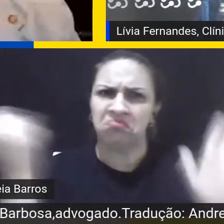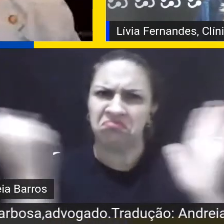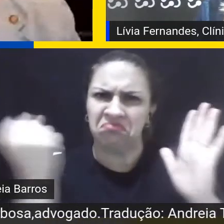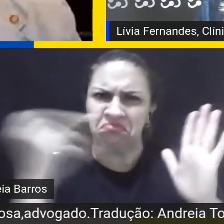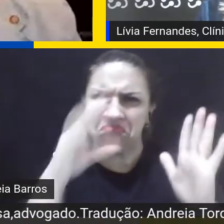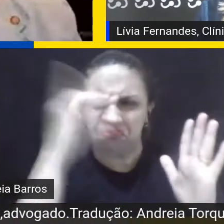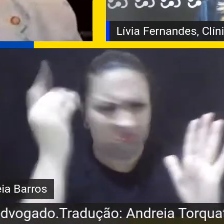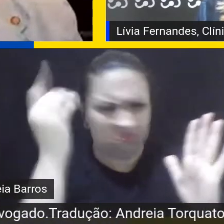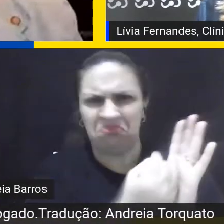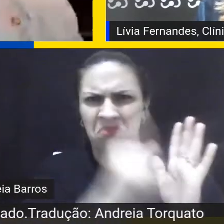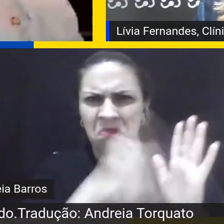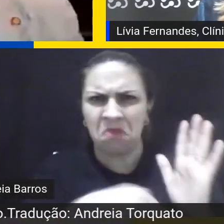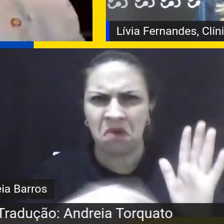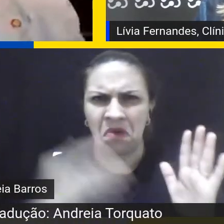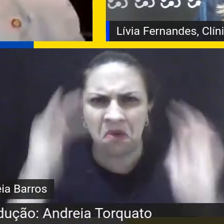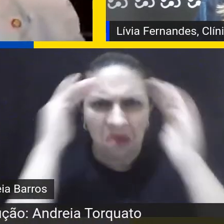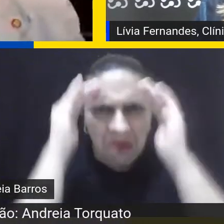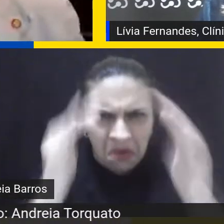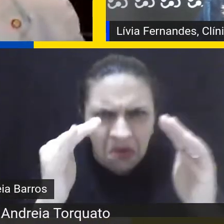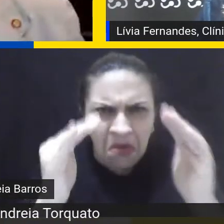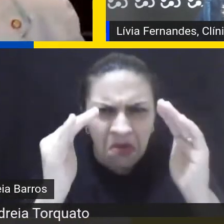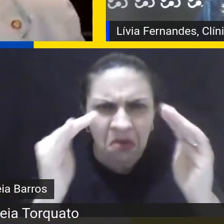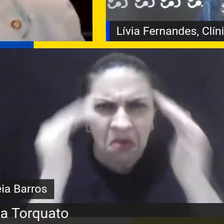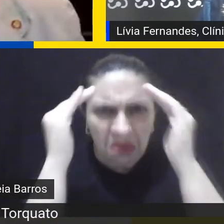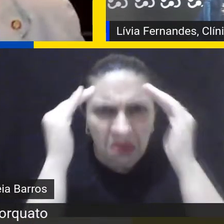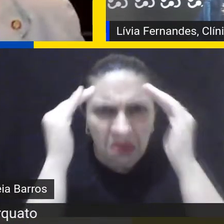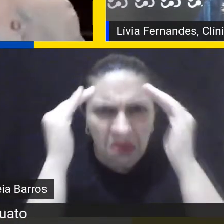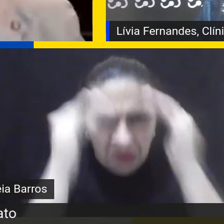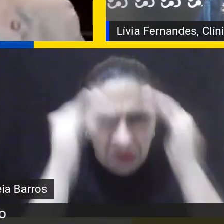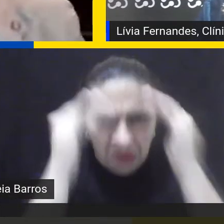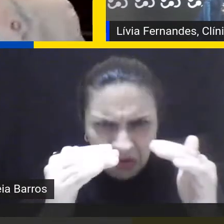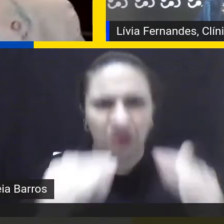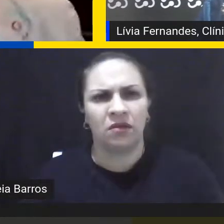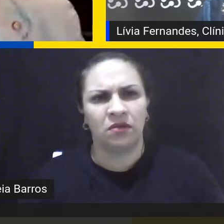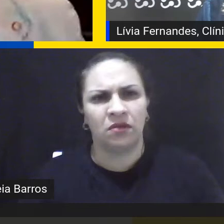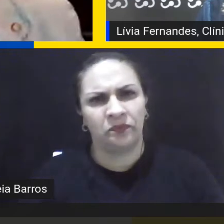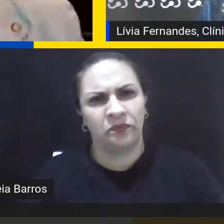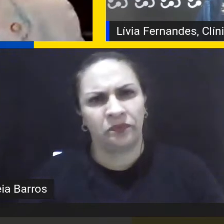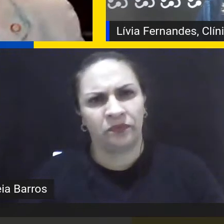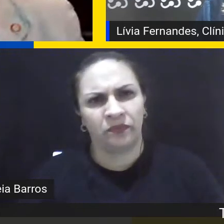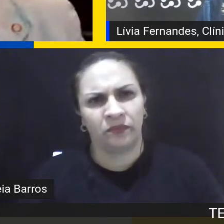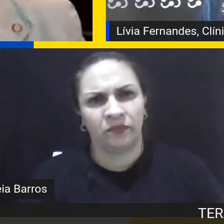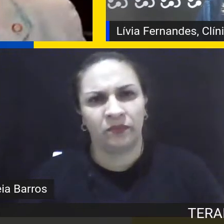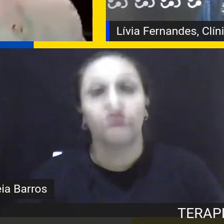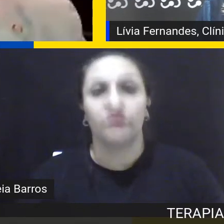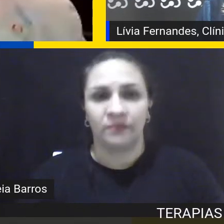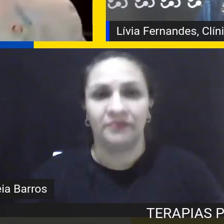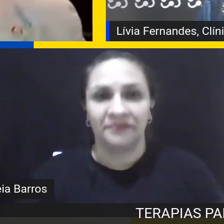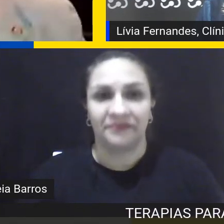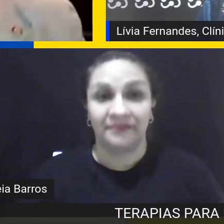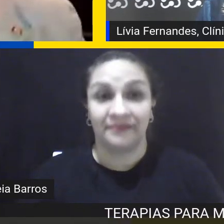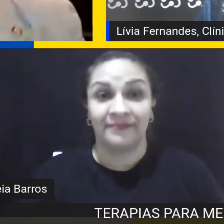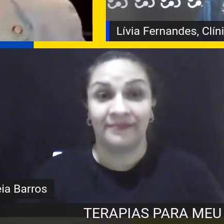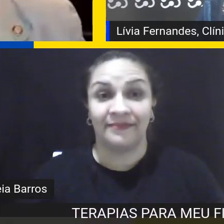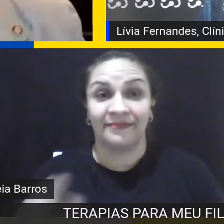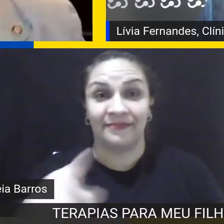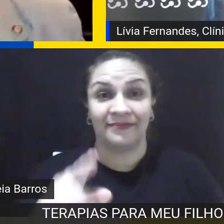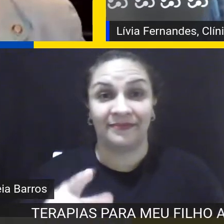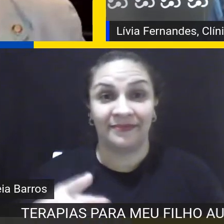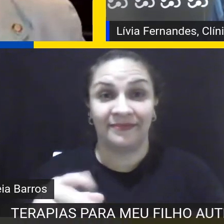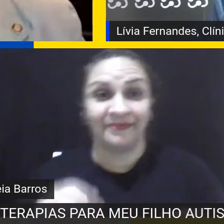mais. Lívia, né? A terapia ABA... Lívia, eu estou achando que está travando um pouco a sua internet